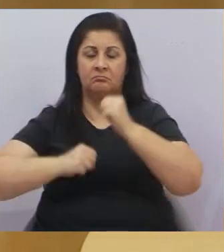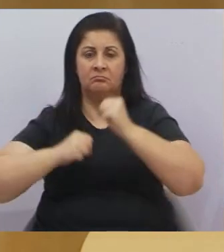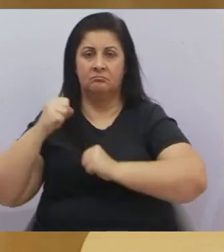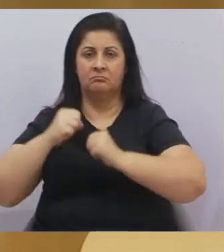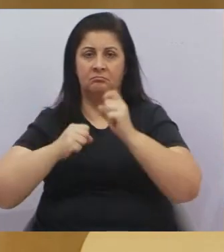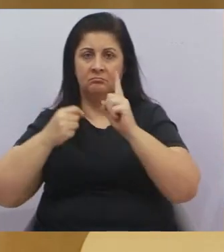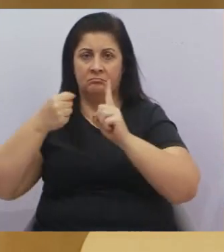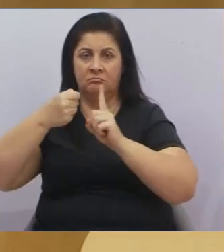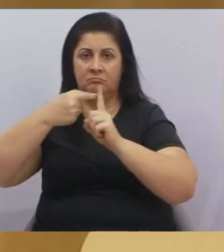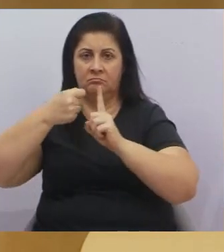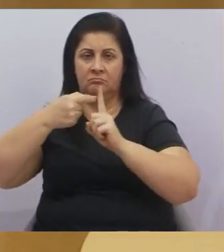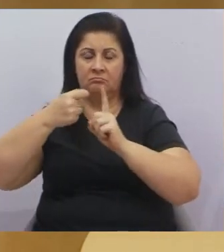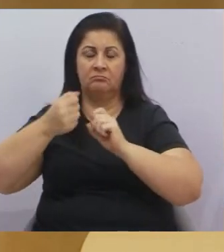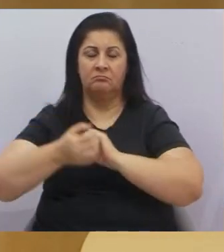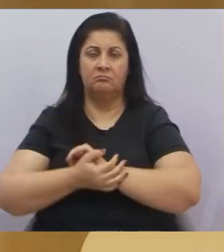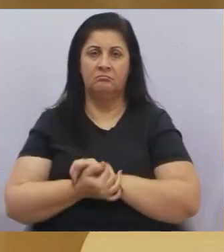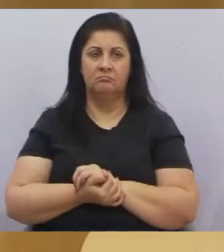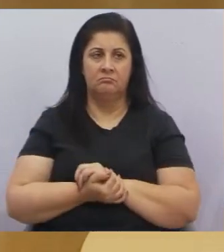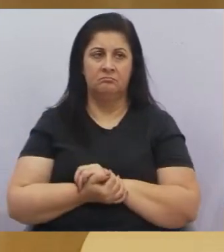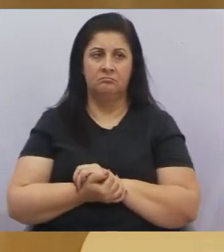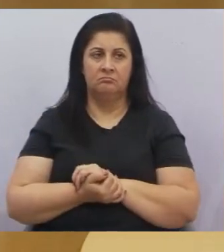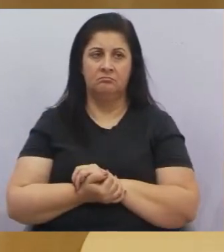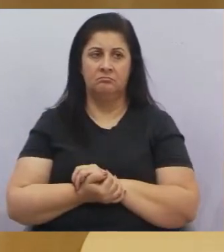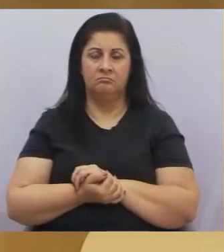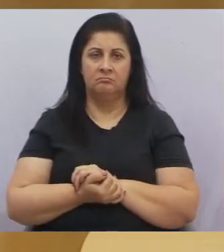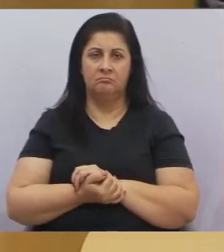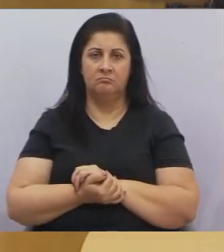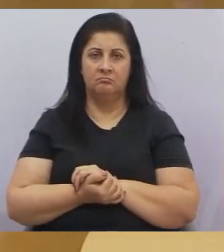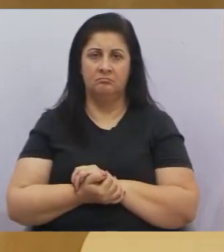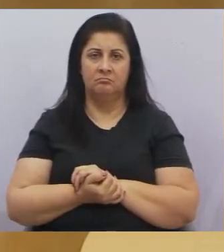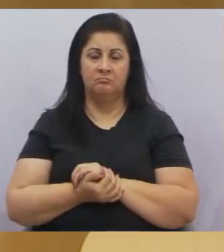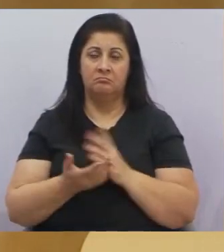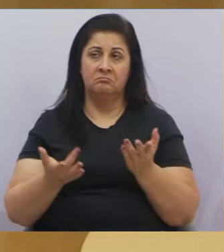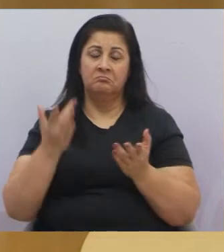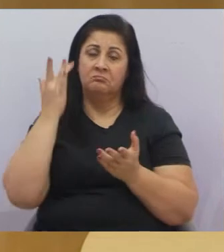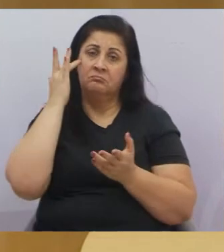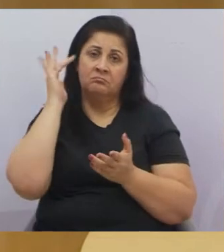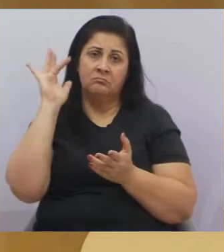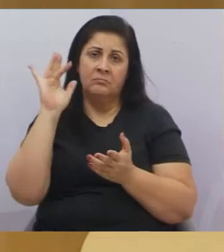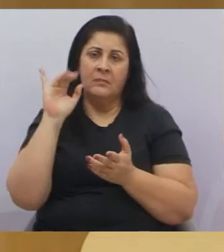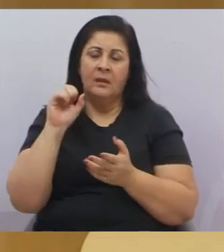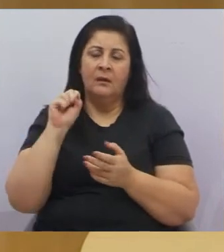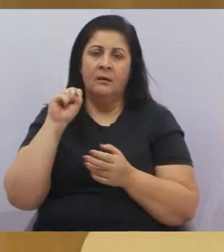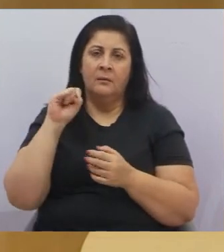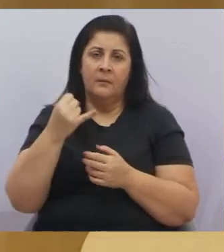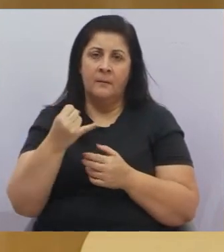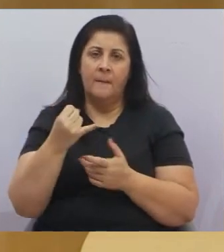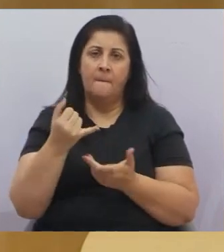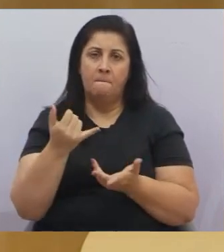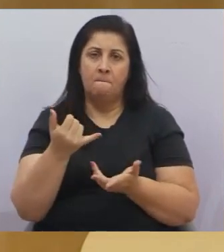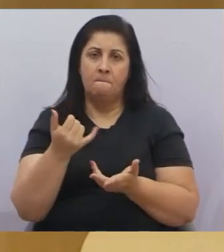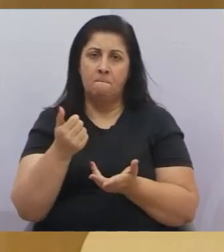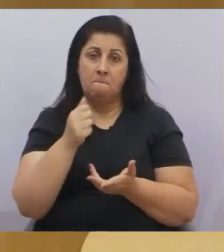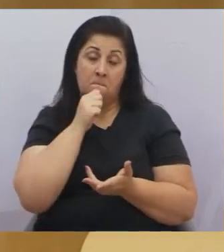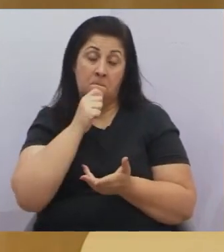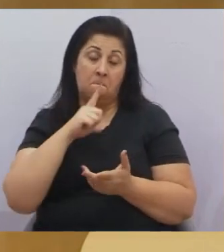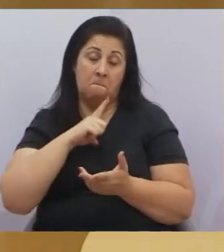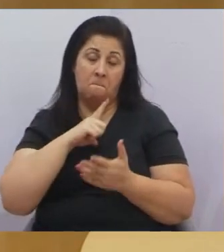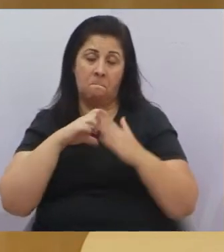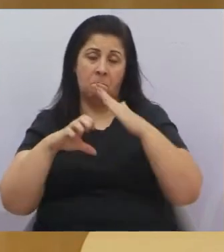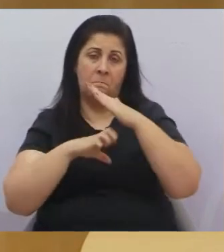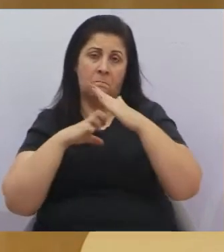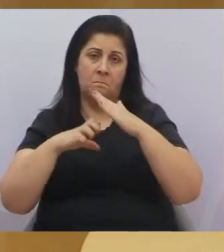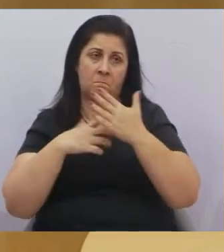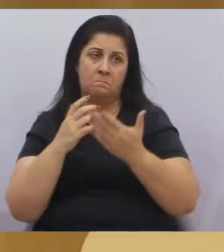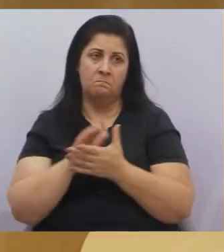Côncavos. Se você entrar na internet, você vai ver Côncavos, não sei nem se ele ainda tem essa empresa, deve